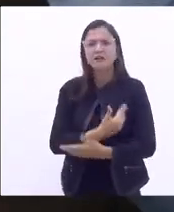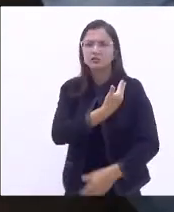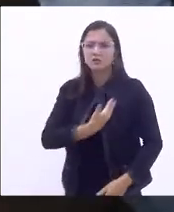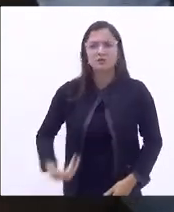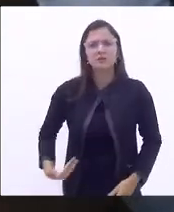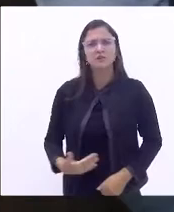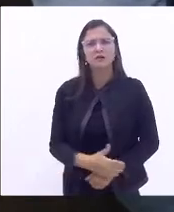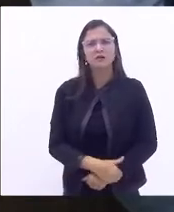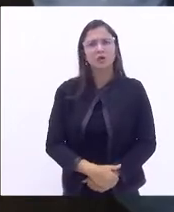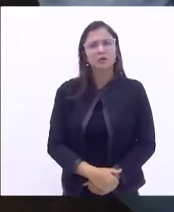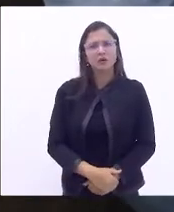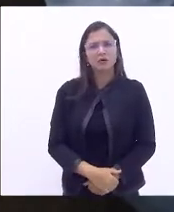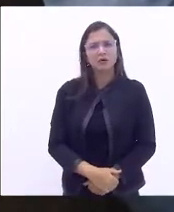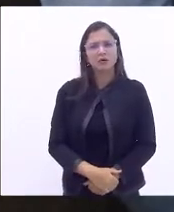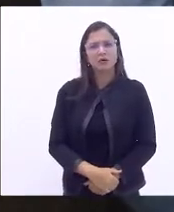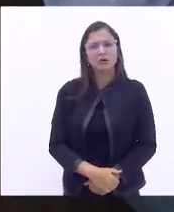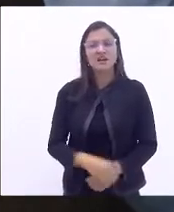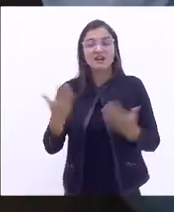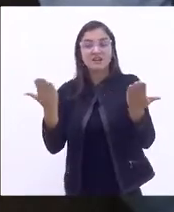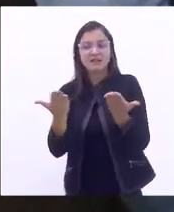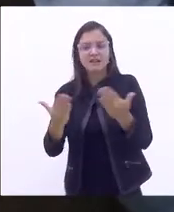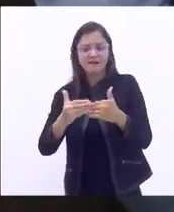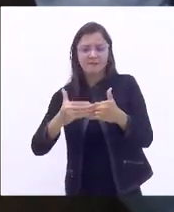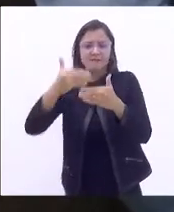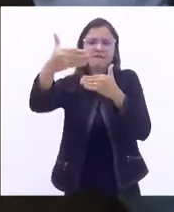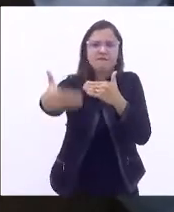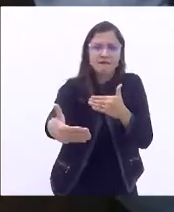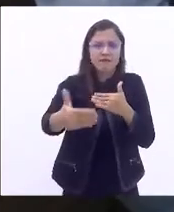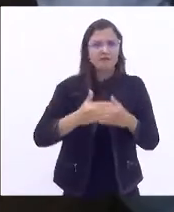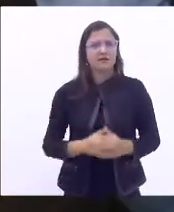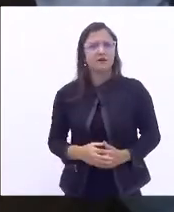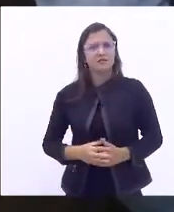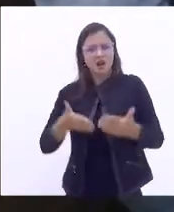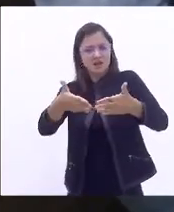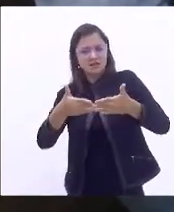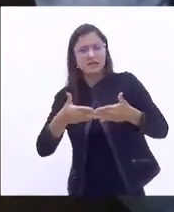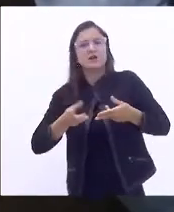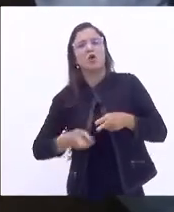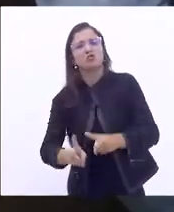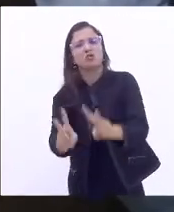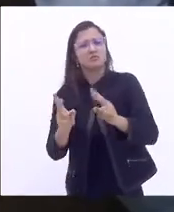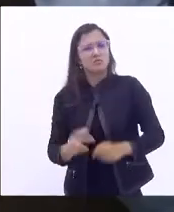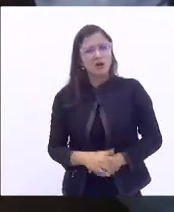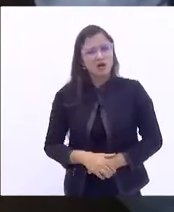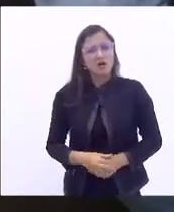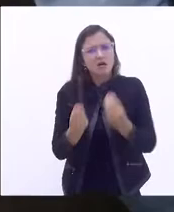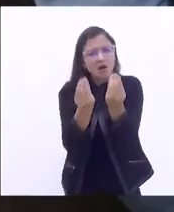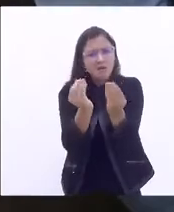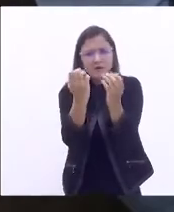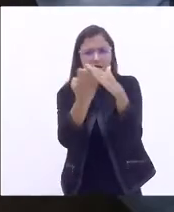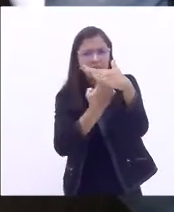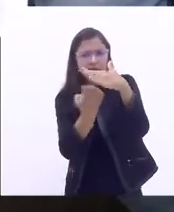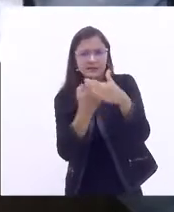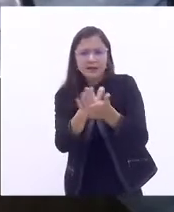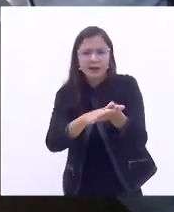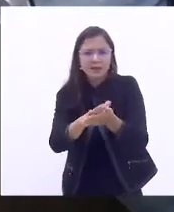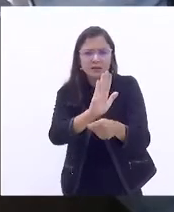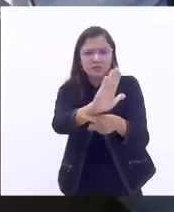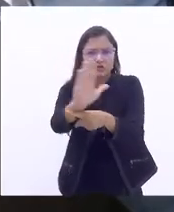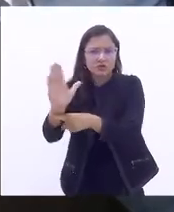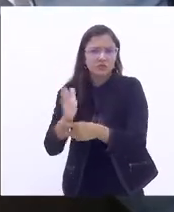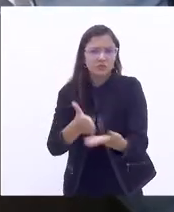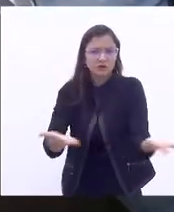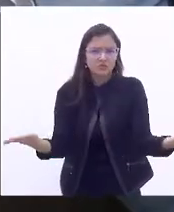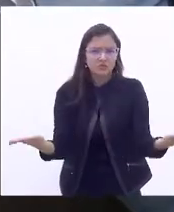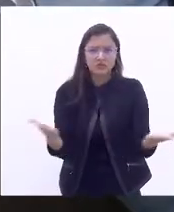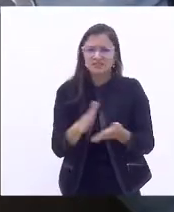prorrogar essa licença dessa empresa que não trouxe de forma nenhuma benefício nenhum para a região, nem gerou emprego.